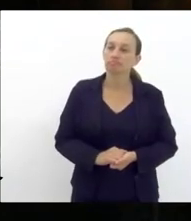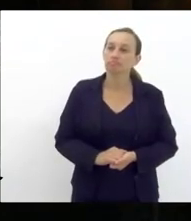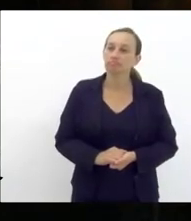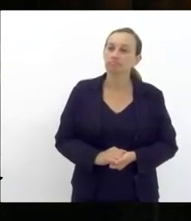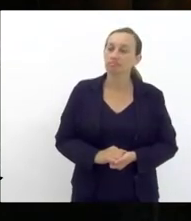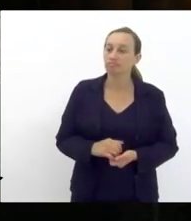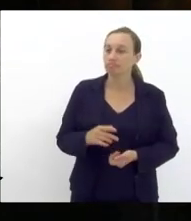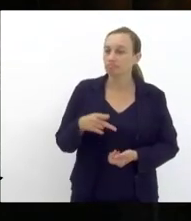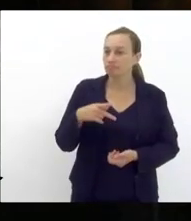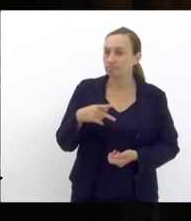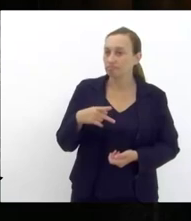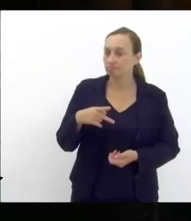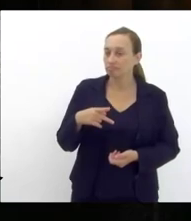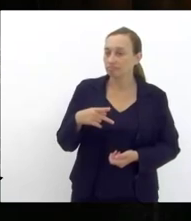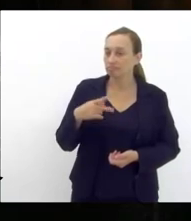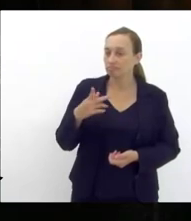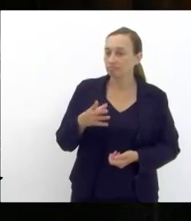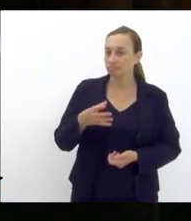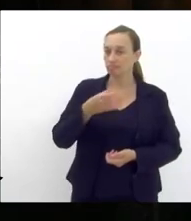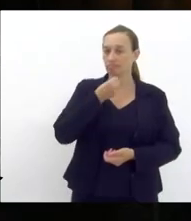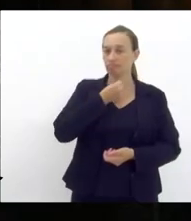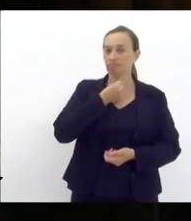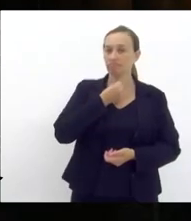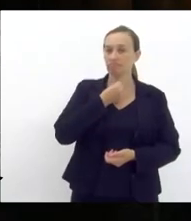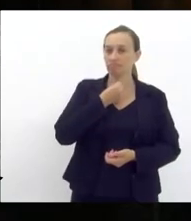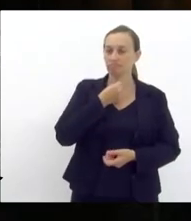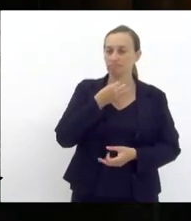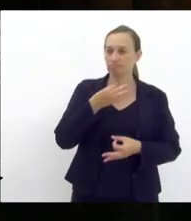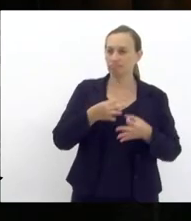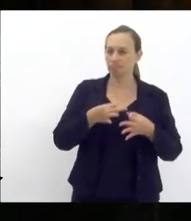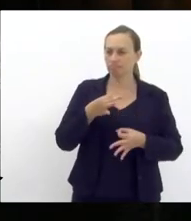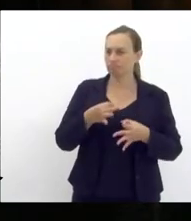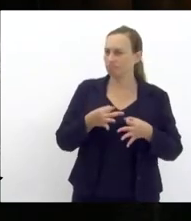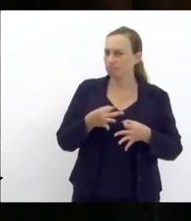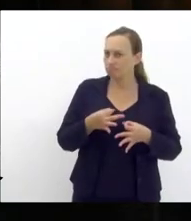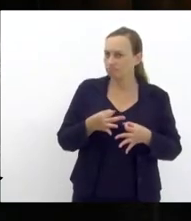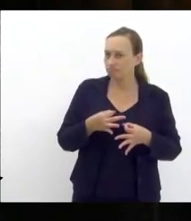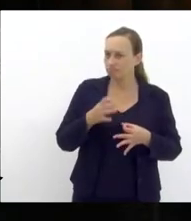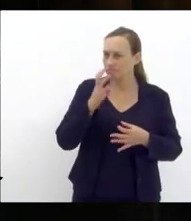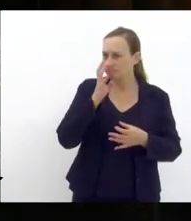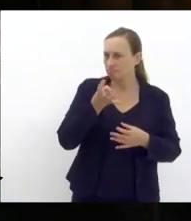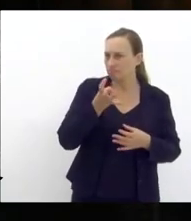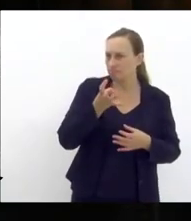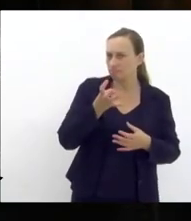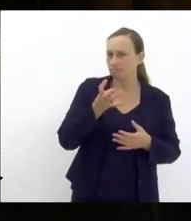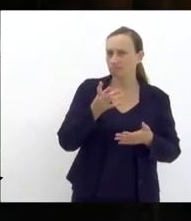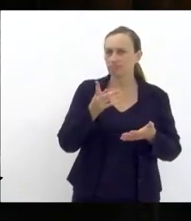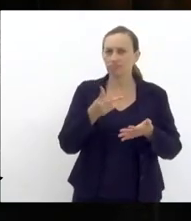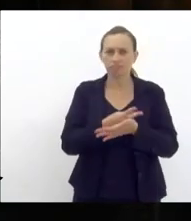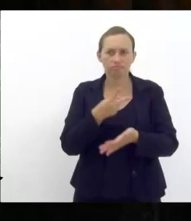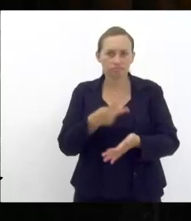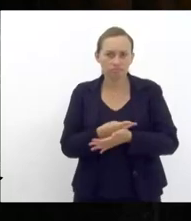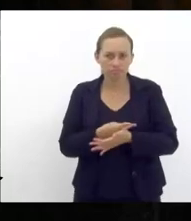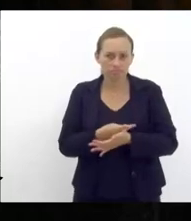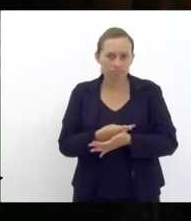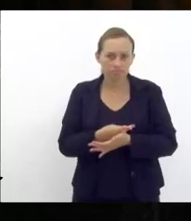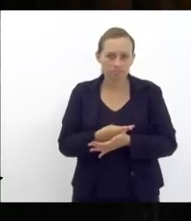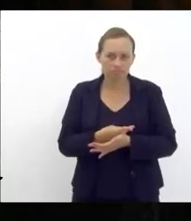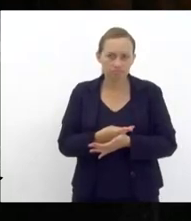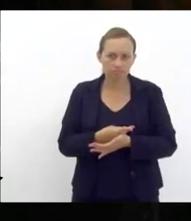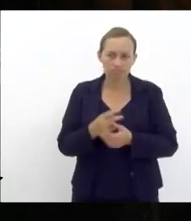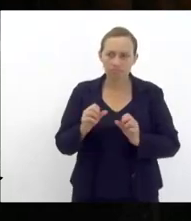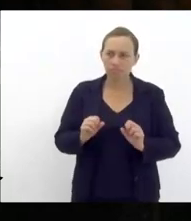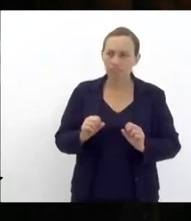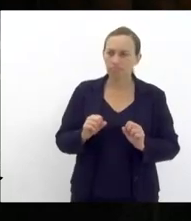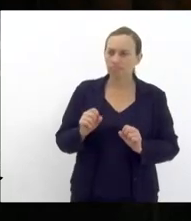a fala de que foi interpelado judicialmente por calúnia e denunciação caluniosa e a dever e a defesa